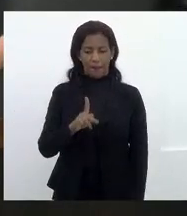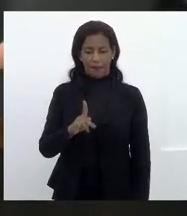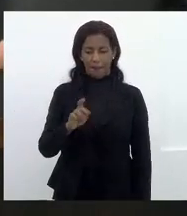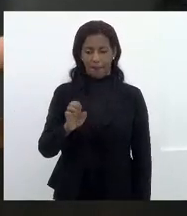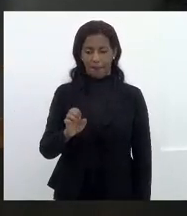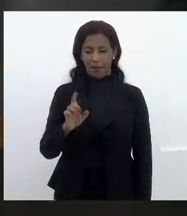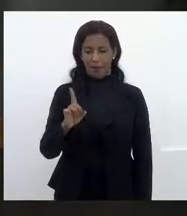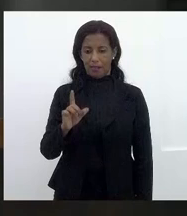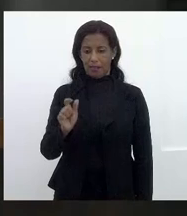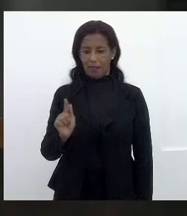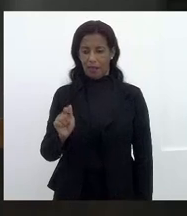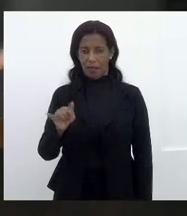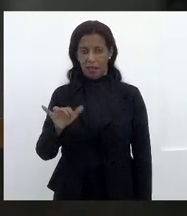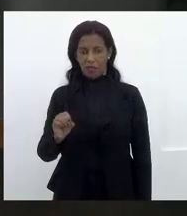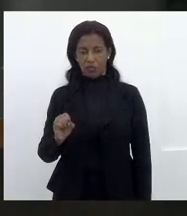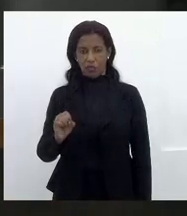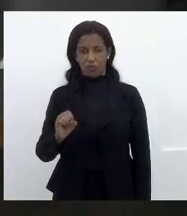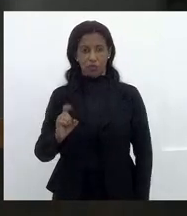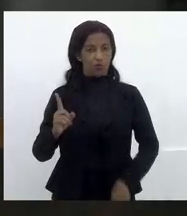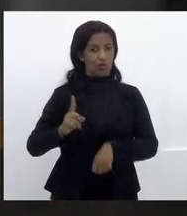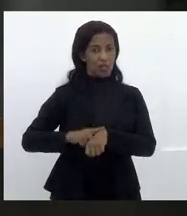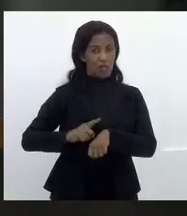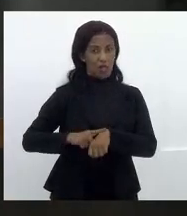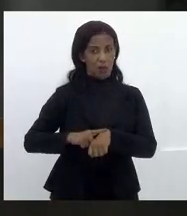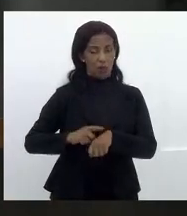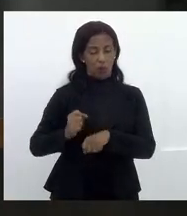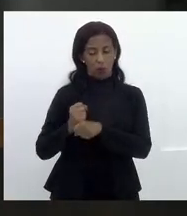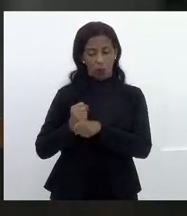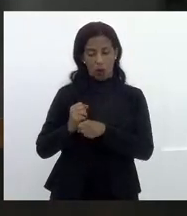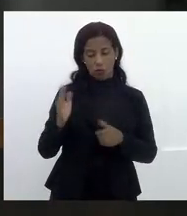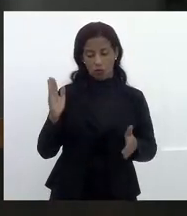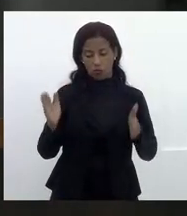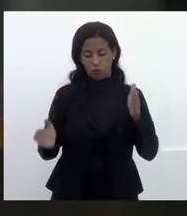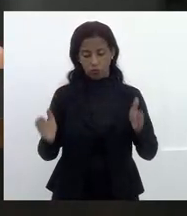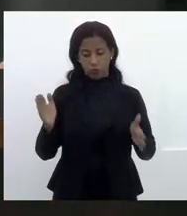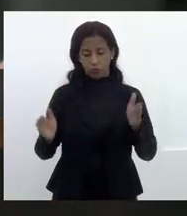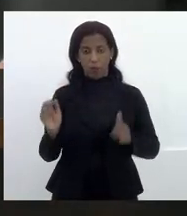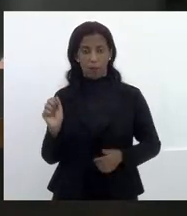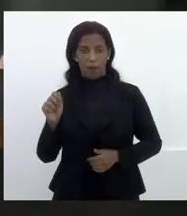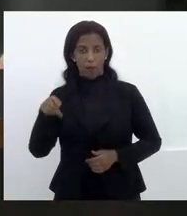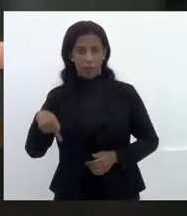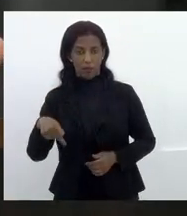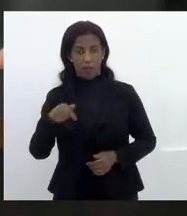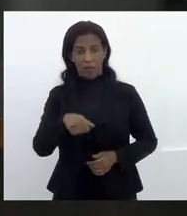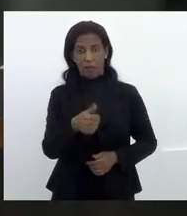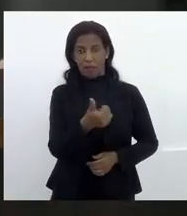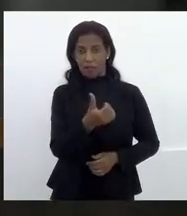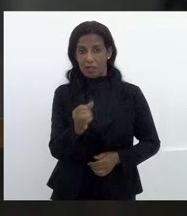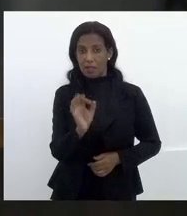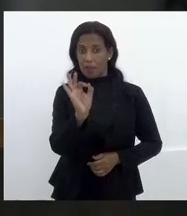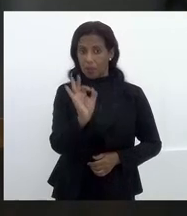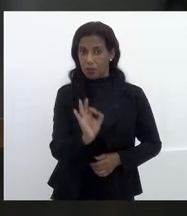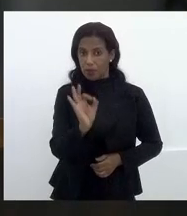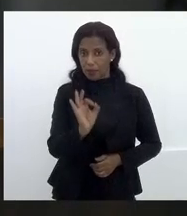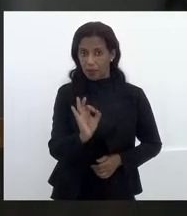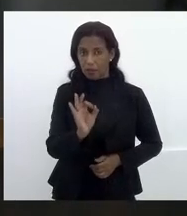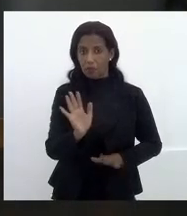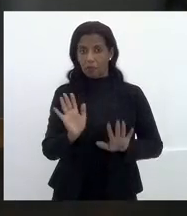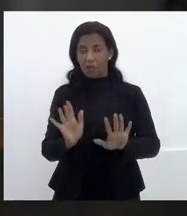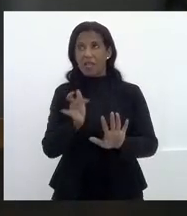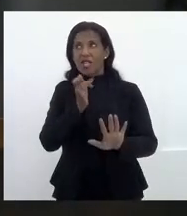pedágio de tempo que aqui tá colocado como 100% Dando exemplo